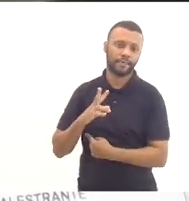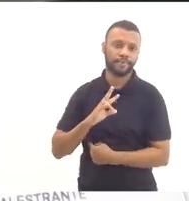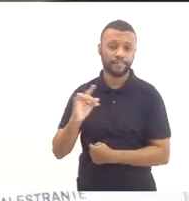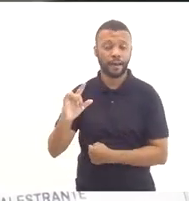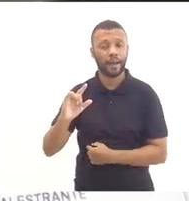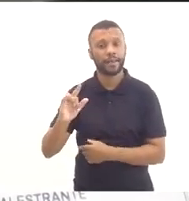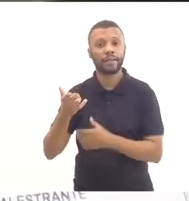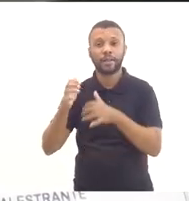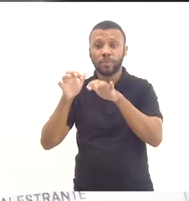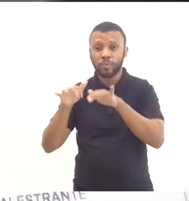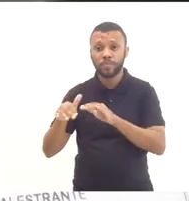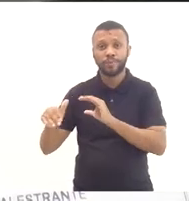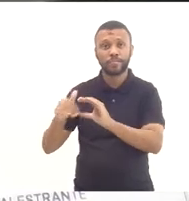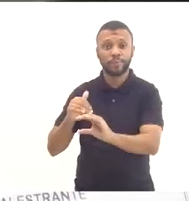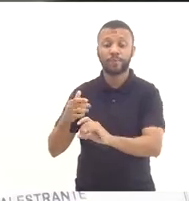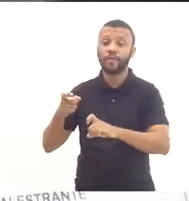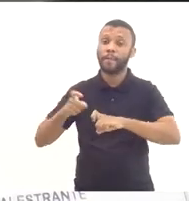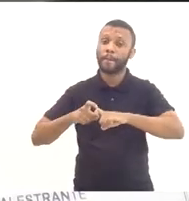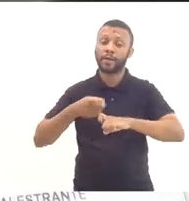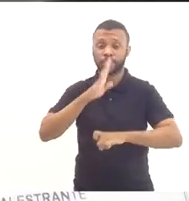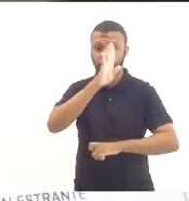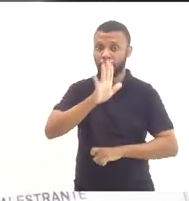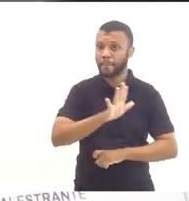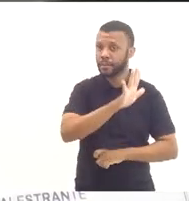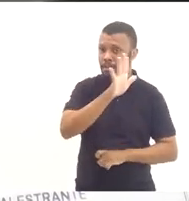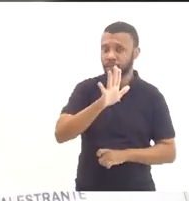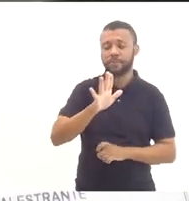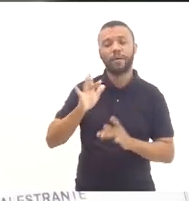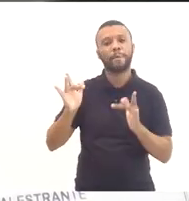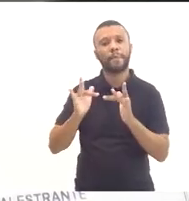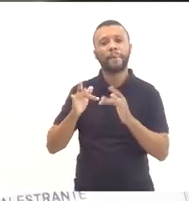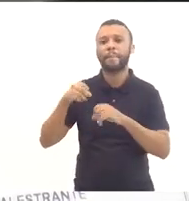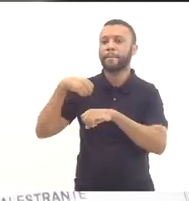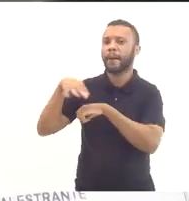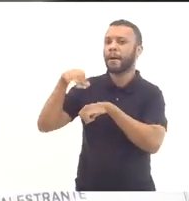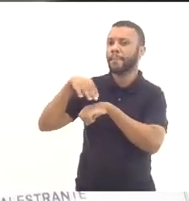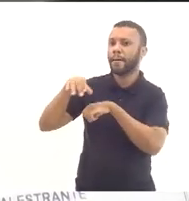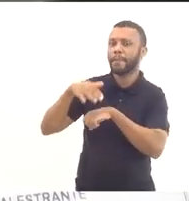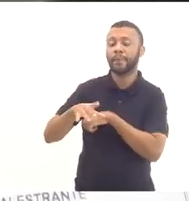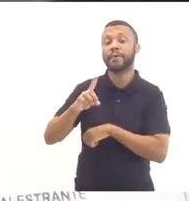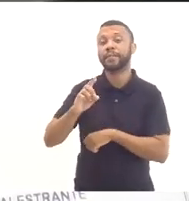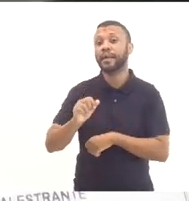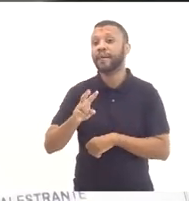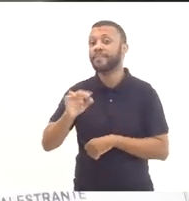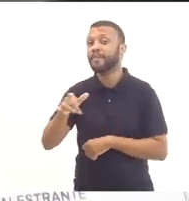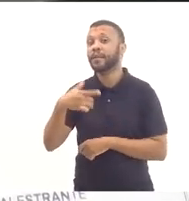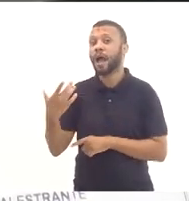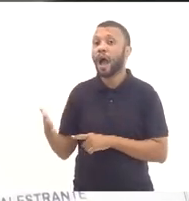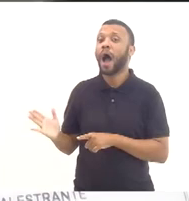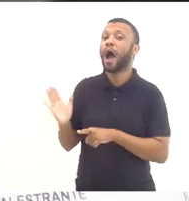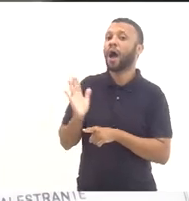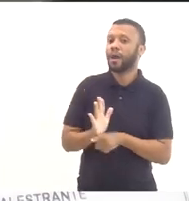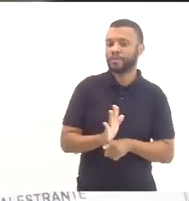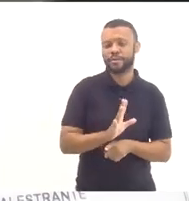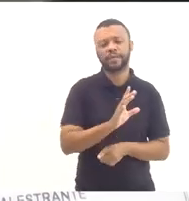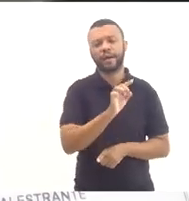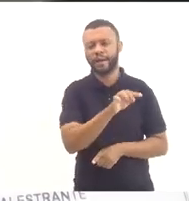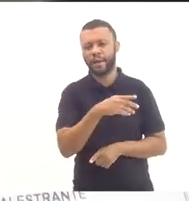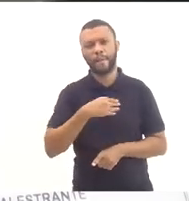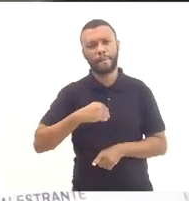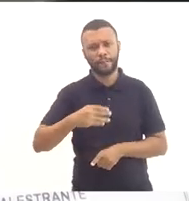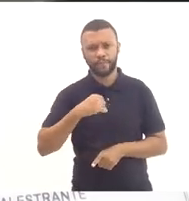Quero me inscrever para gente pedindo que um médico brasileiro entrasse em contato com ele para passar o caso do Davi para que Ele pudesse auxiliar no tratamento geral da vida aquela situação